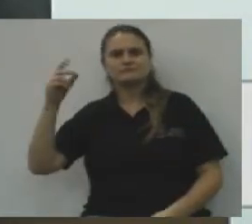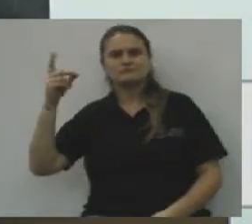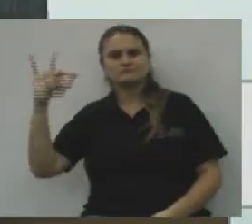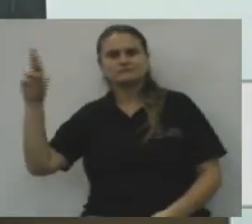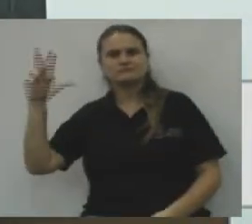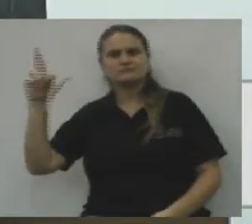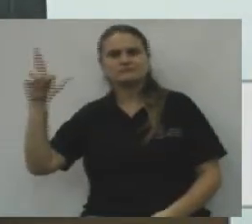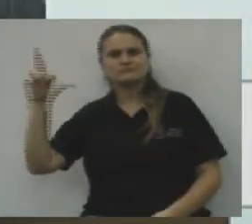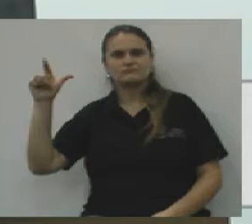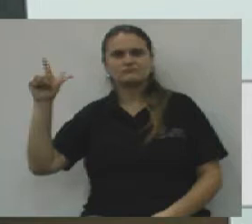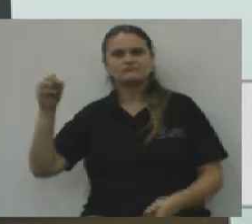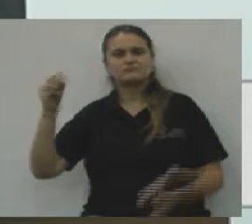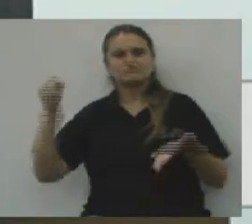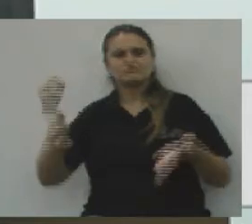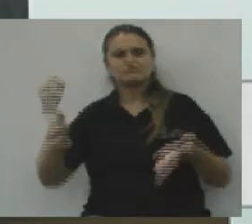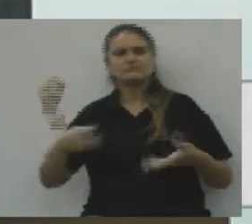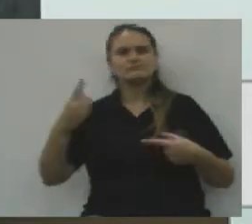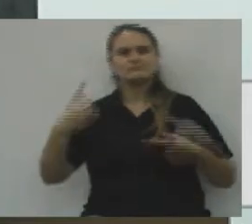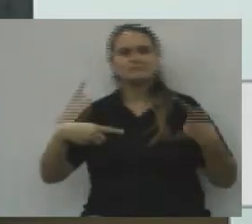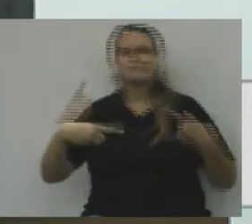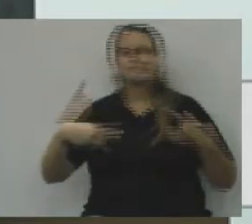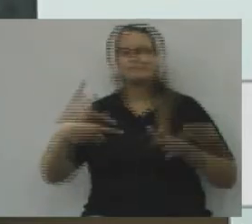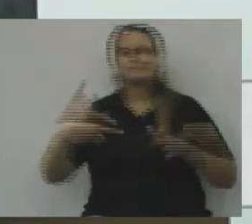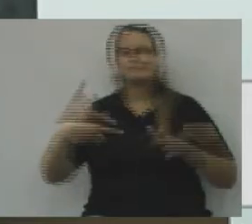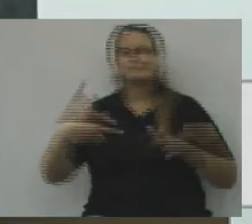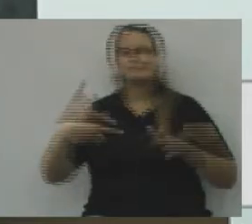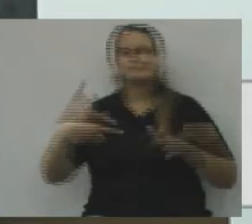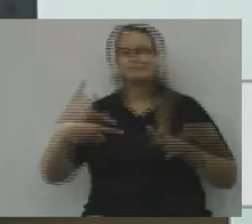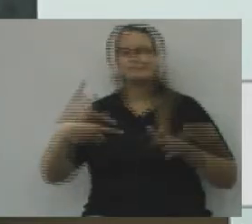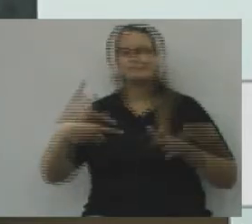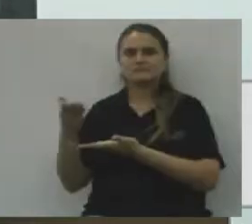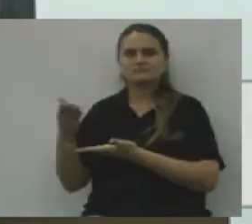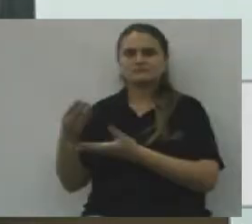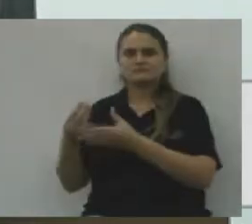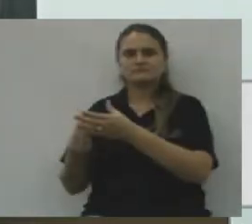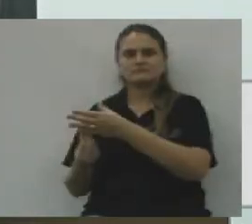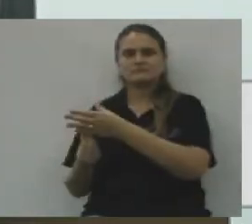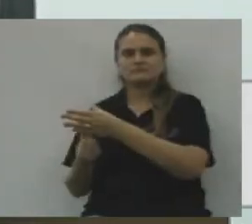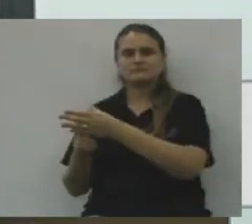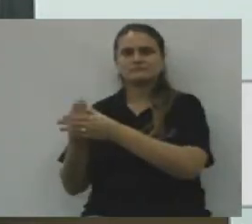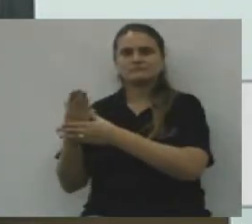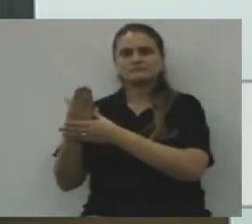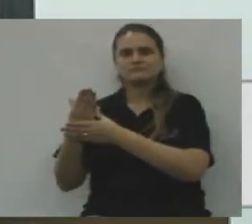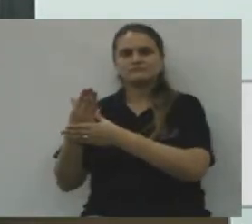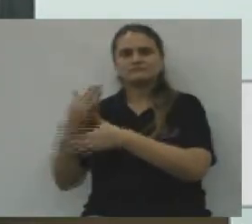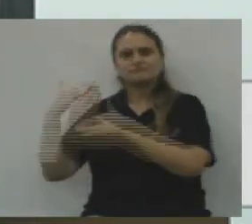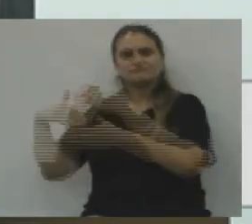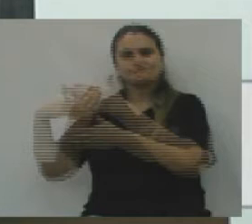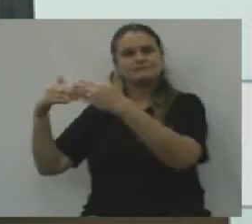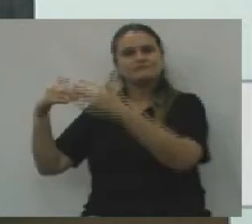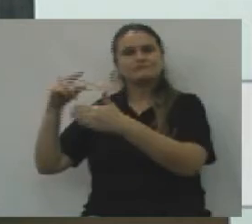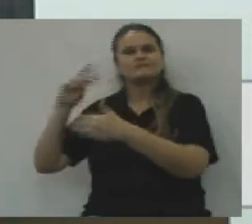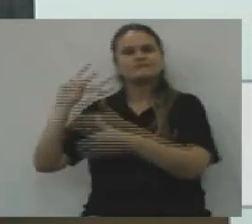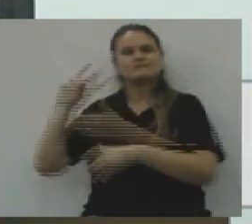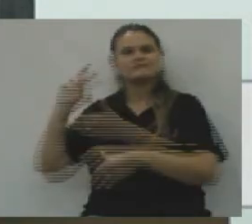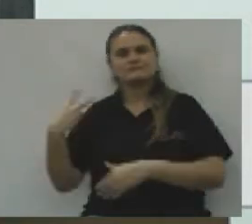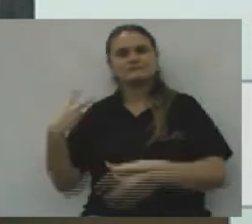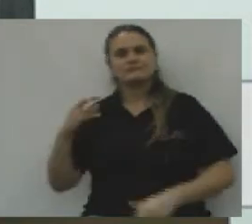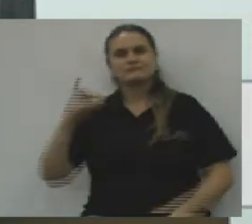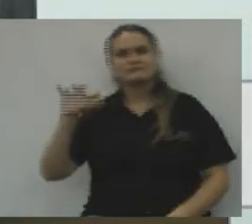do projeto encabeçado e de autoria do vereador professor